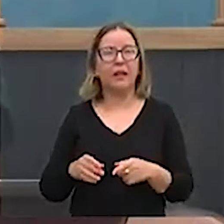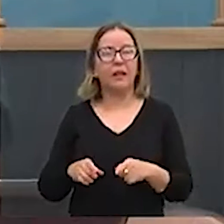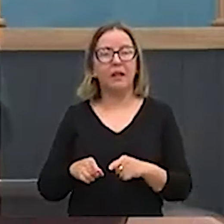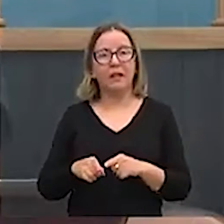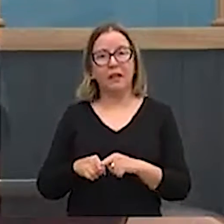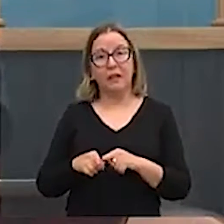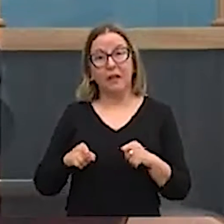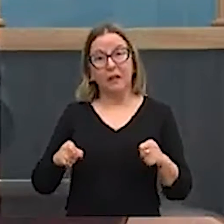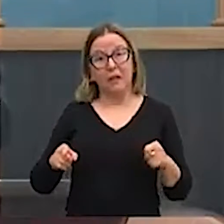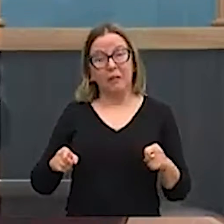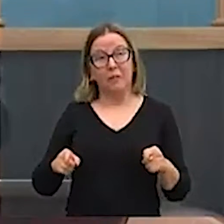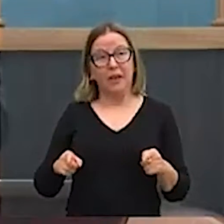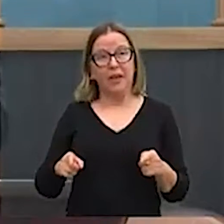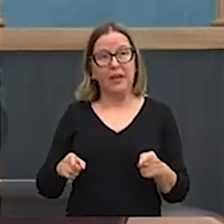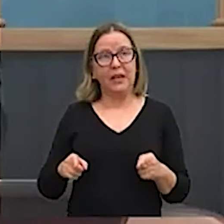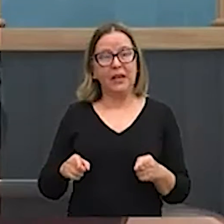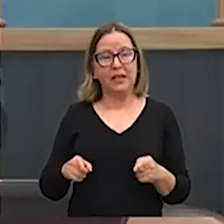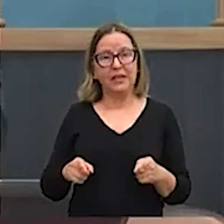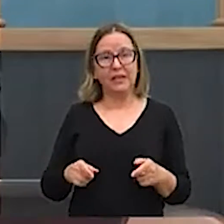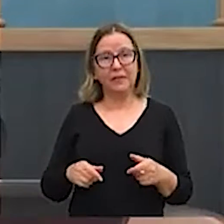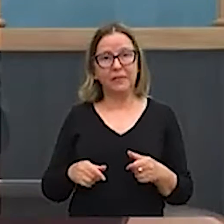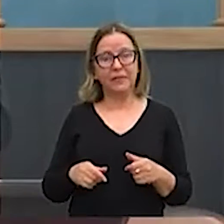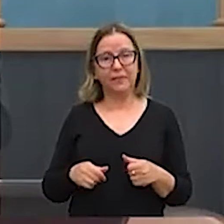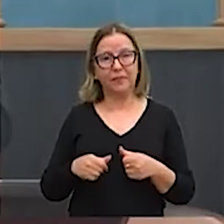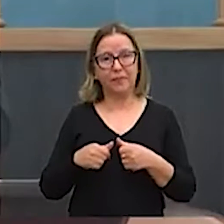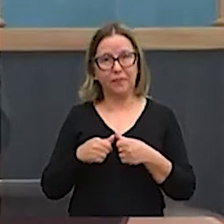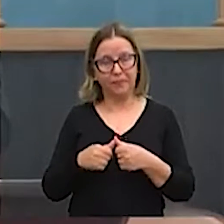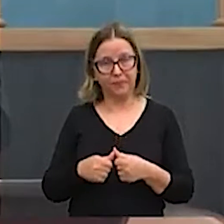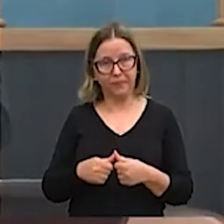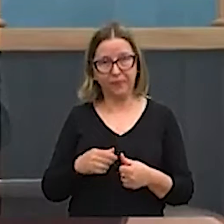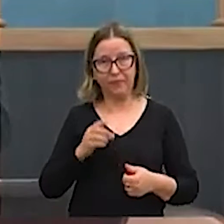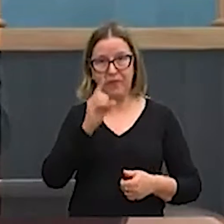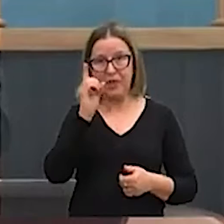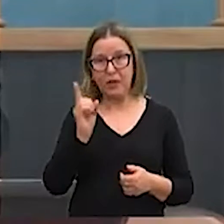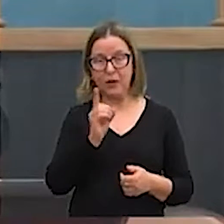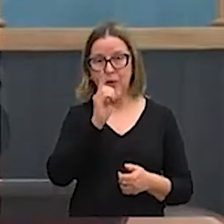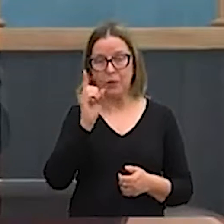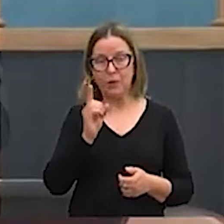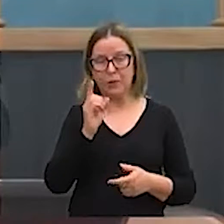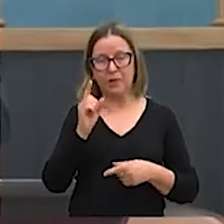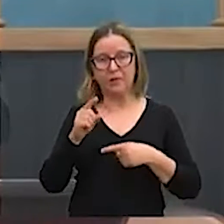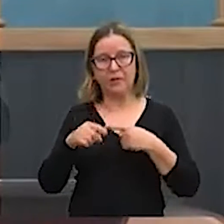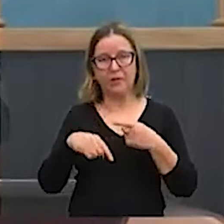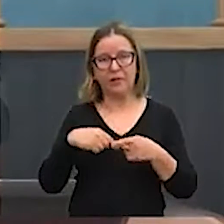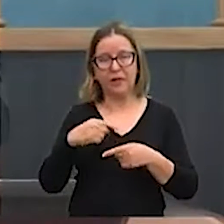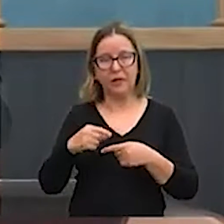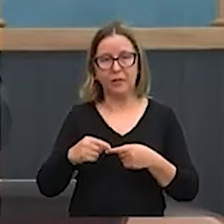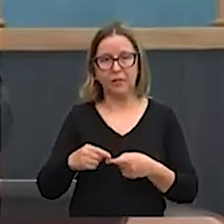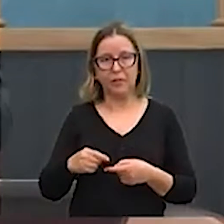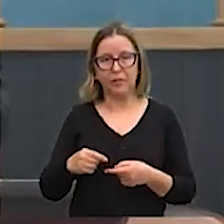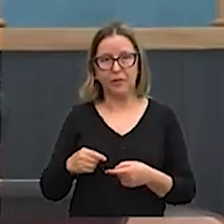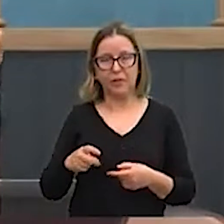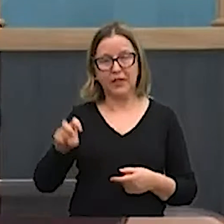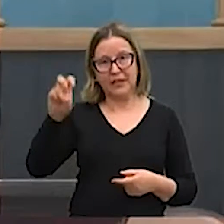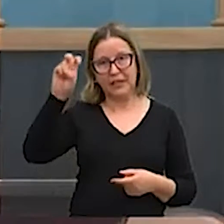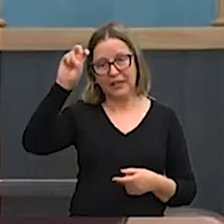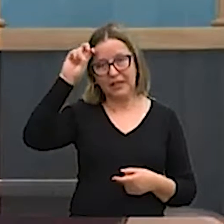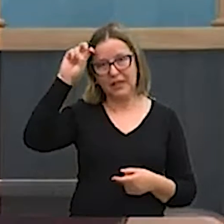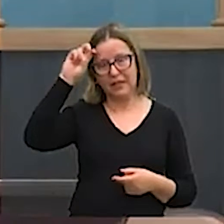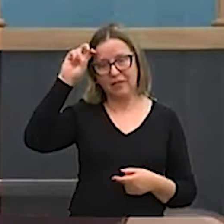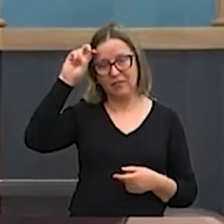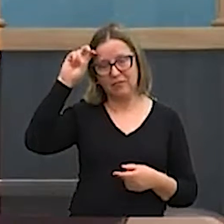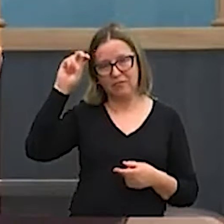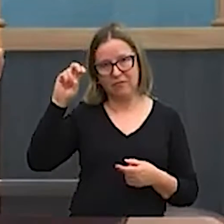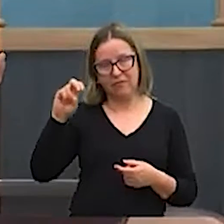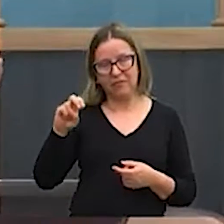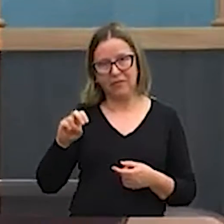argumentos. Isto aqui é o domingo, depois nós vamos passar pela segunda-feira, alguns